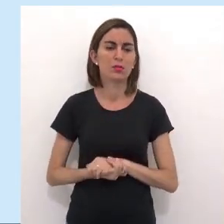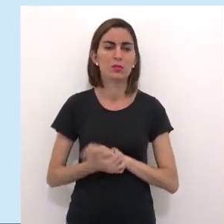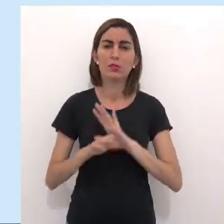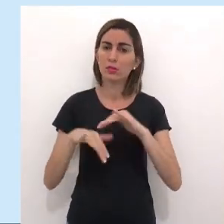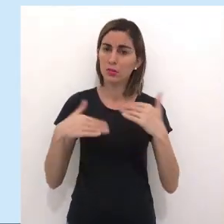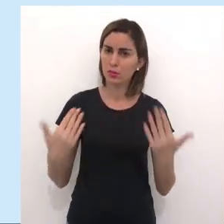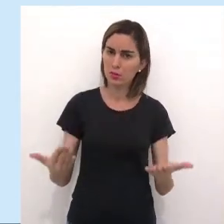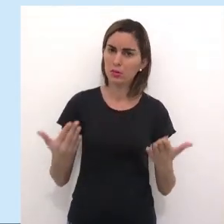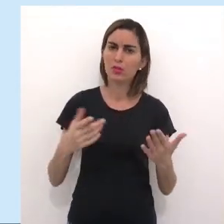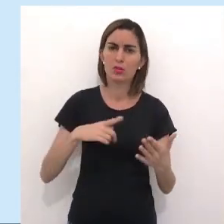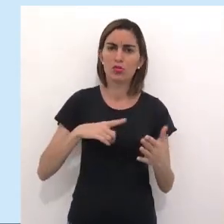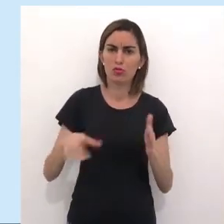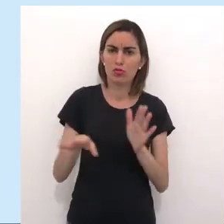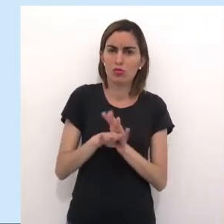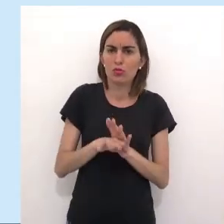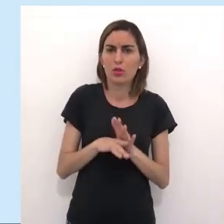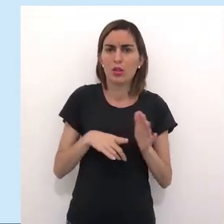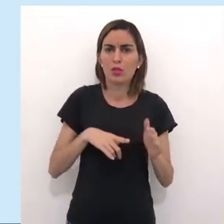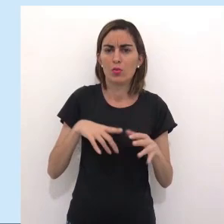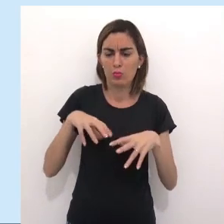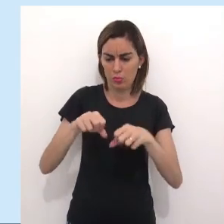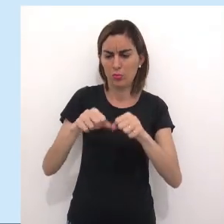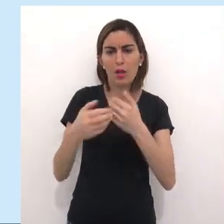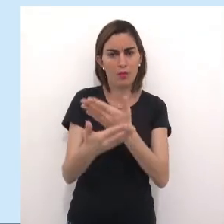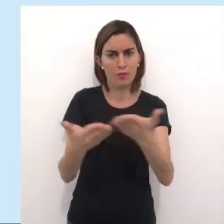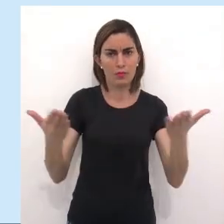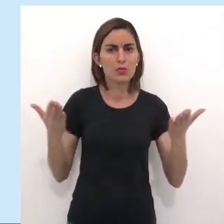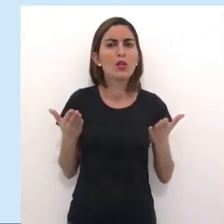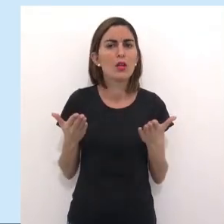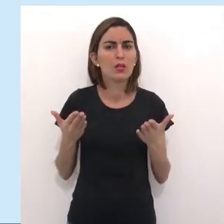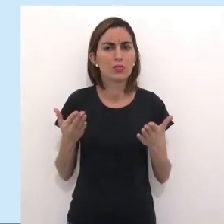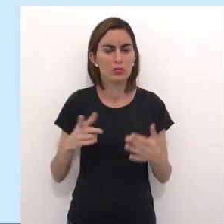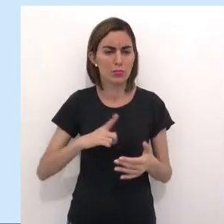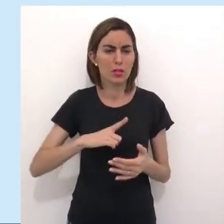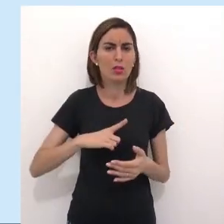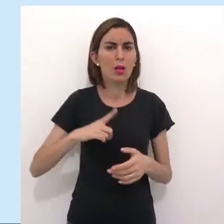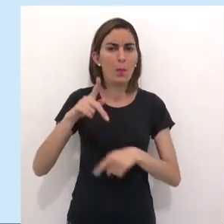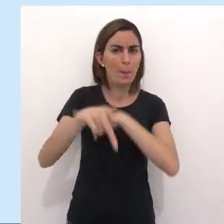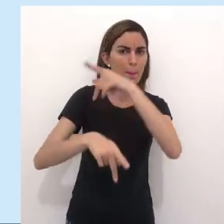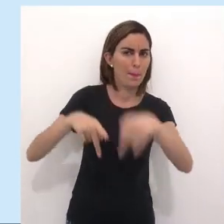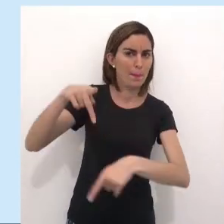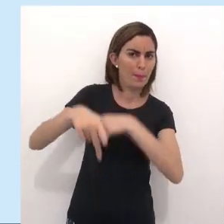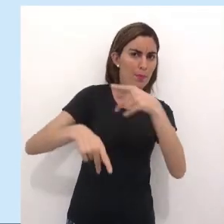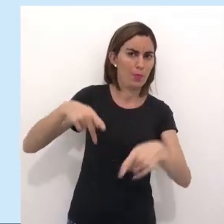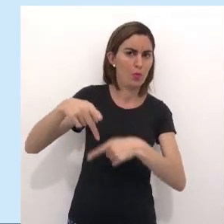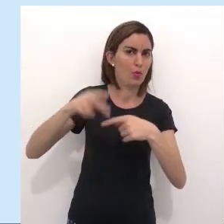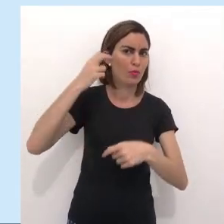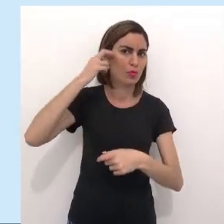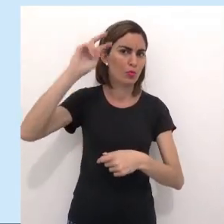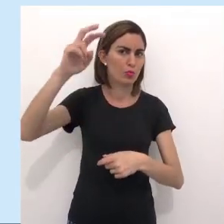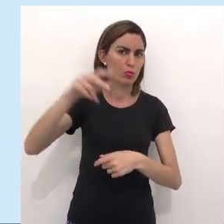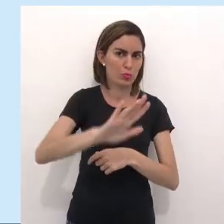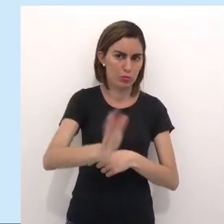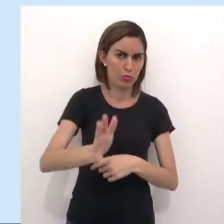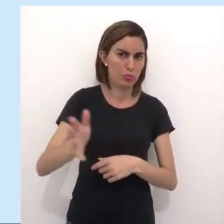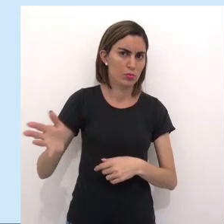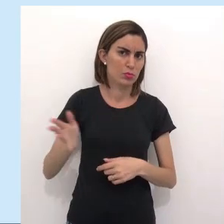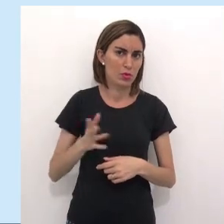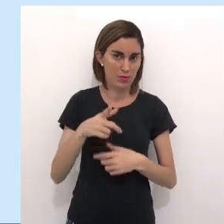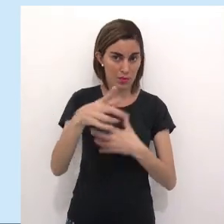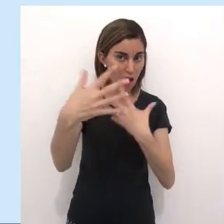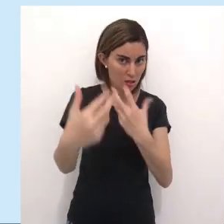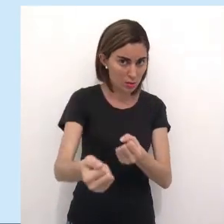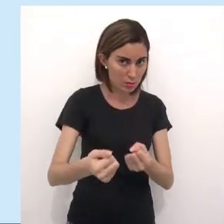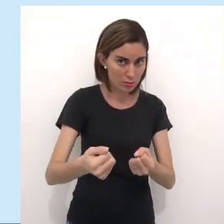Então eu chego na terra de vocês tentando impor essa minha cultura. Será que vocês vão